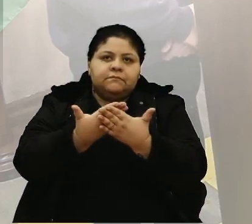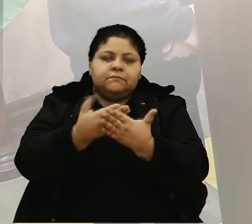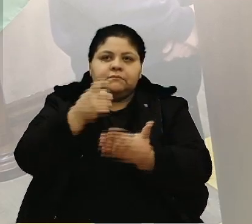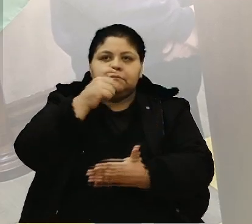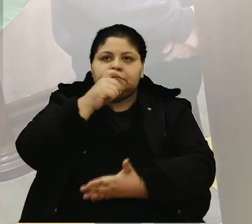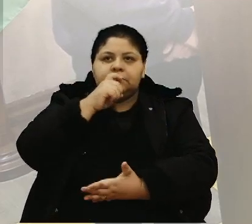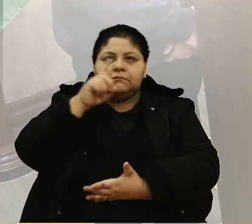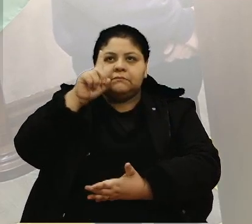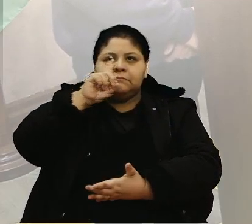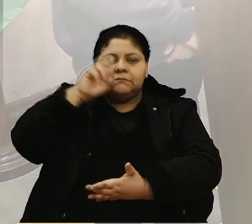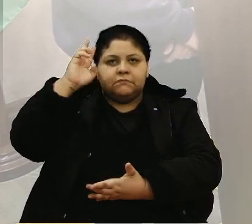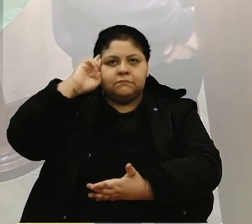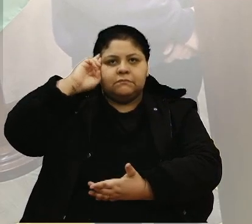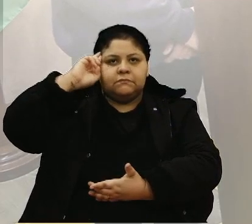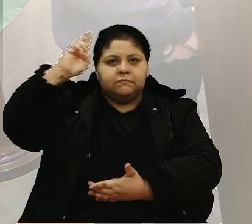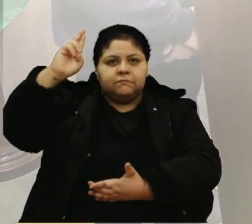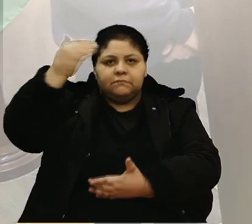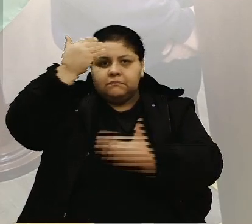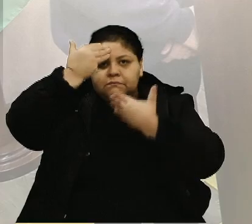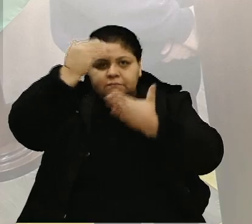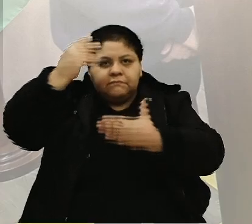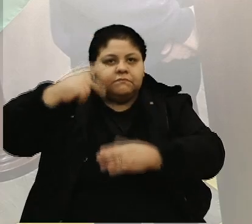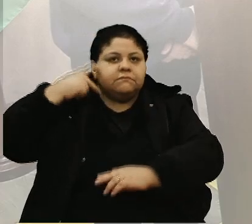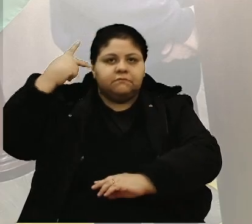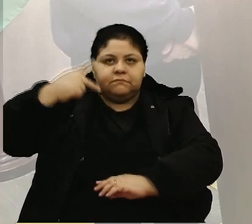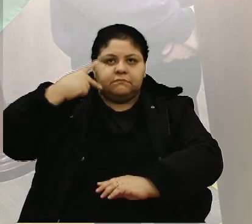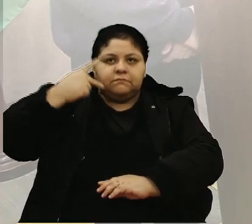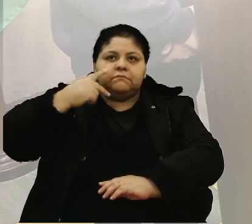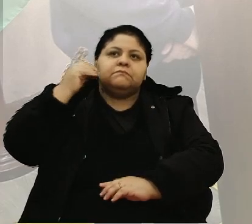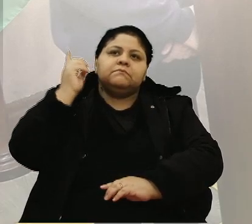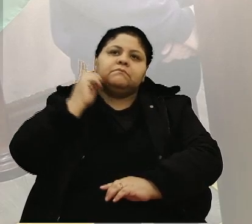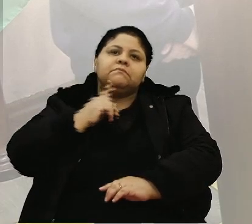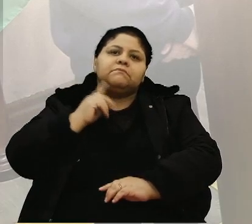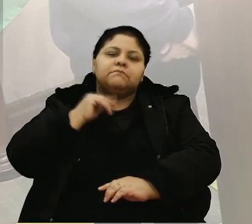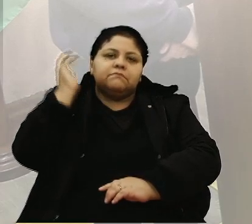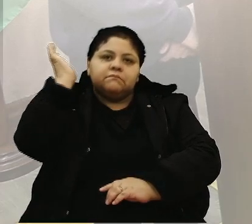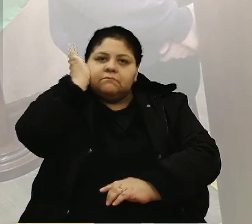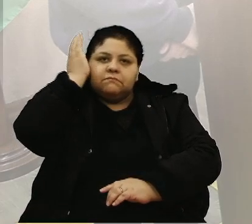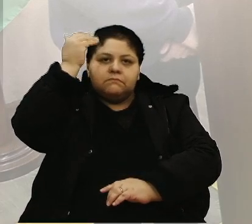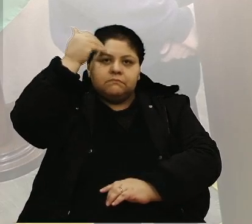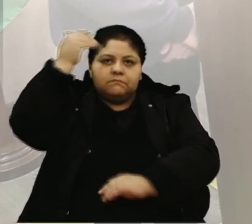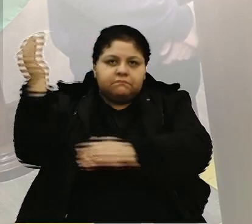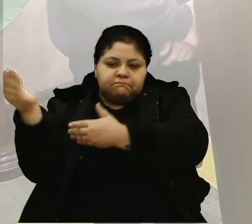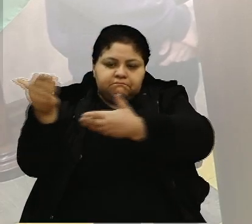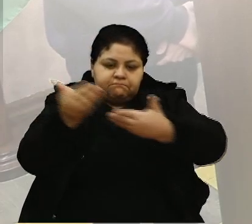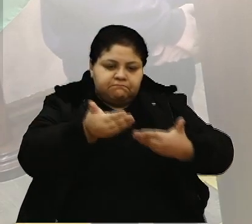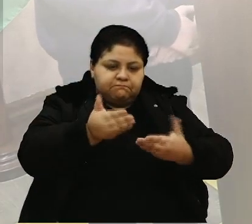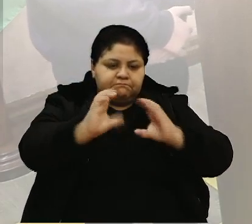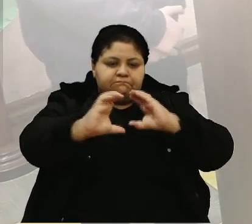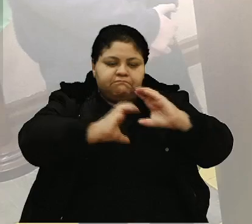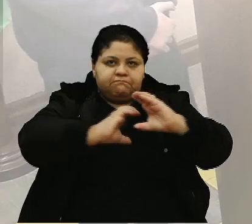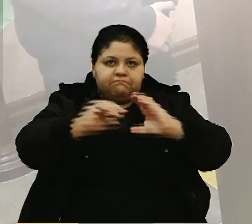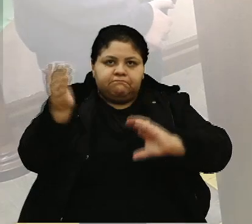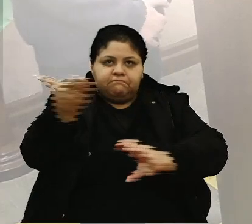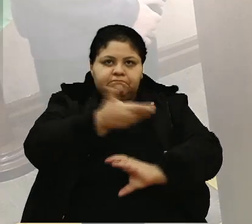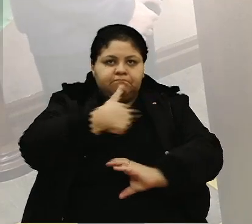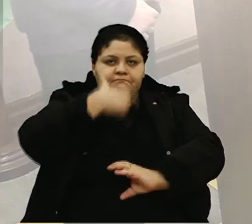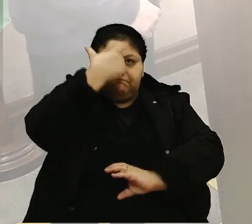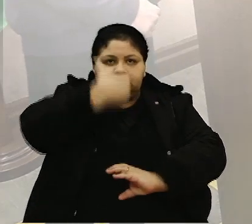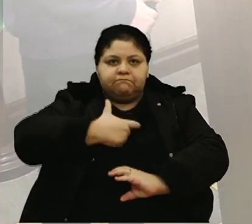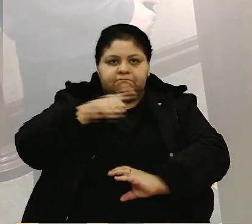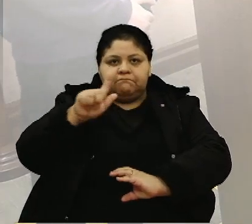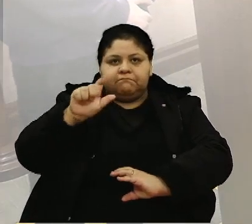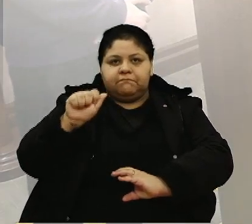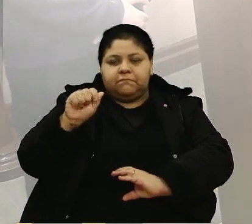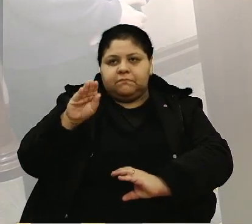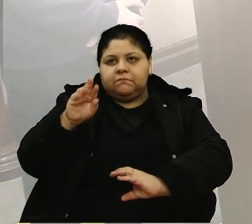diretora. Agradeço aos vereadores Renato Oliveira e Felipe por terem cedido o espaço para a nossa comunicação. Eu sou Gabriel, aluno do